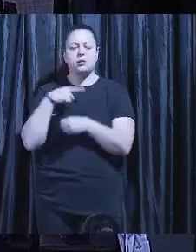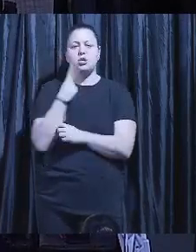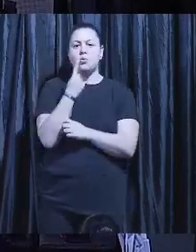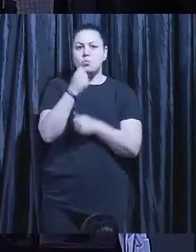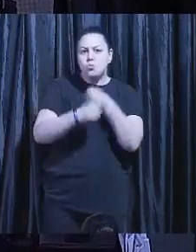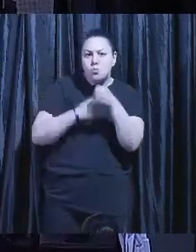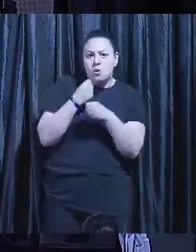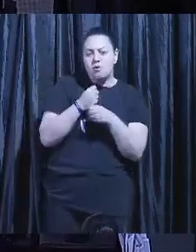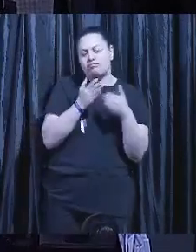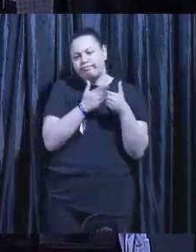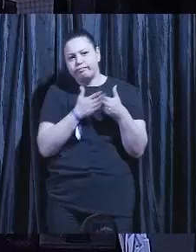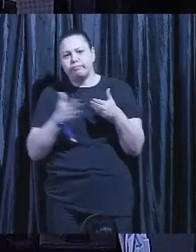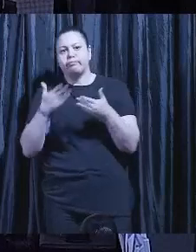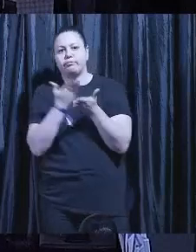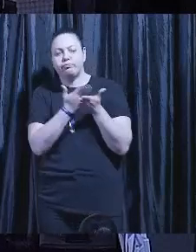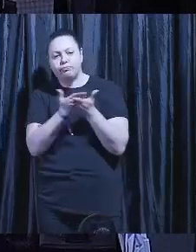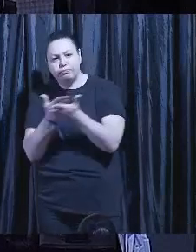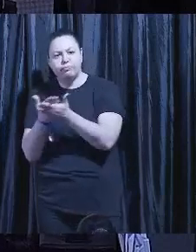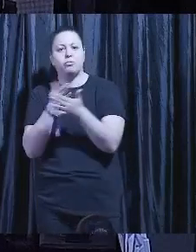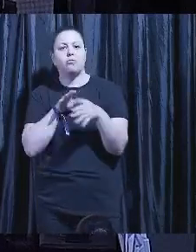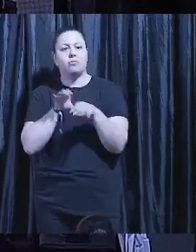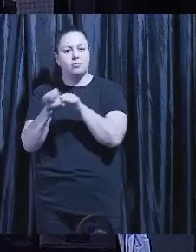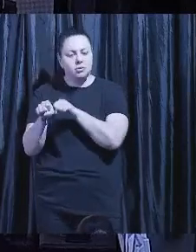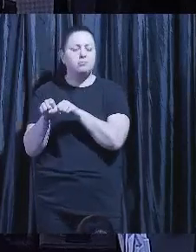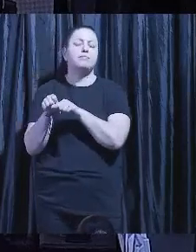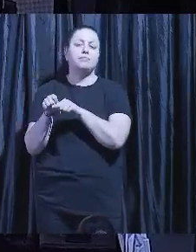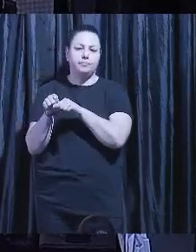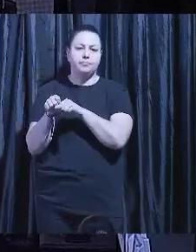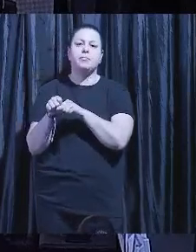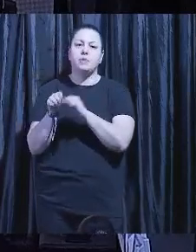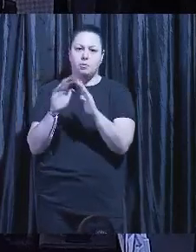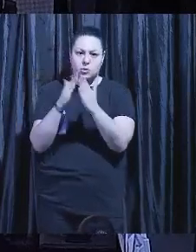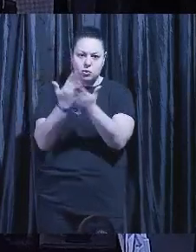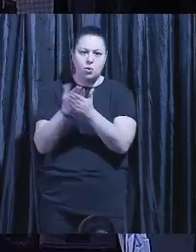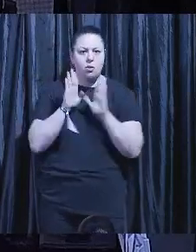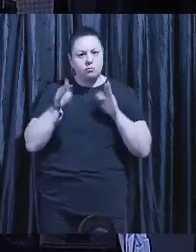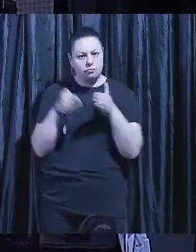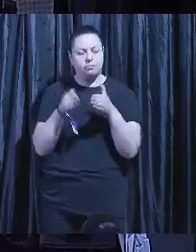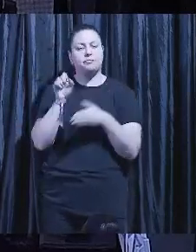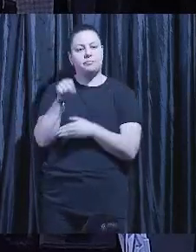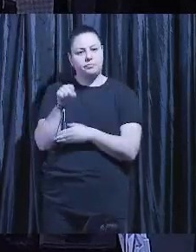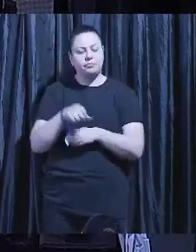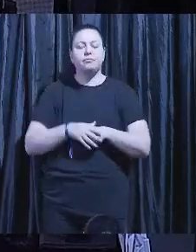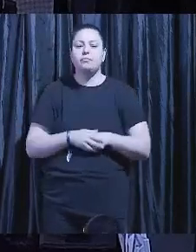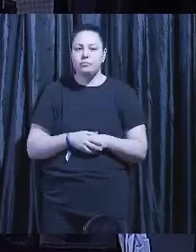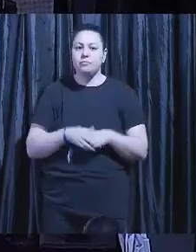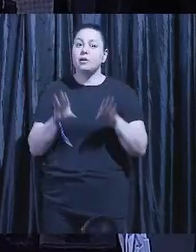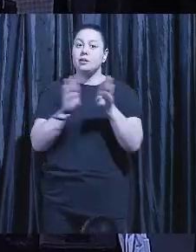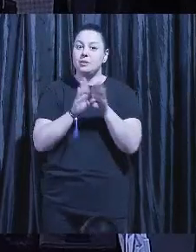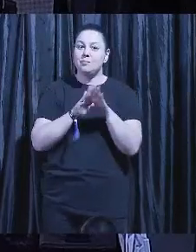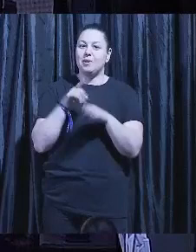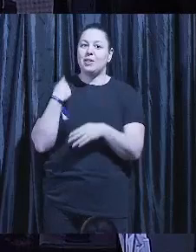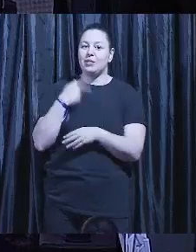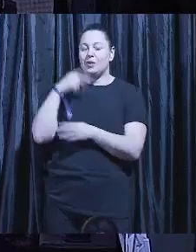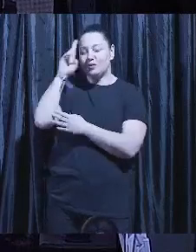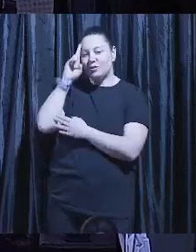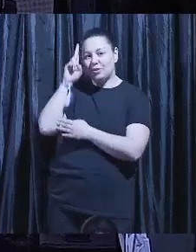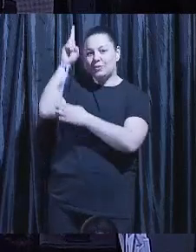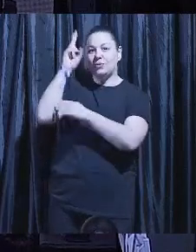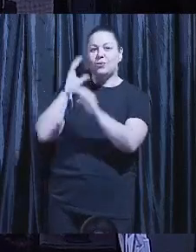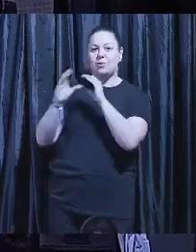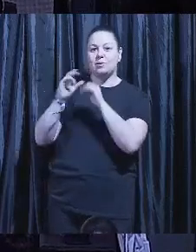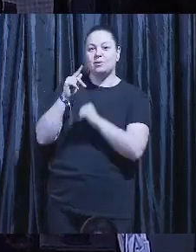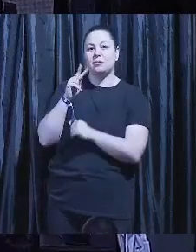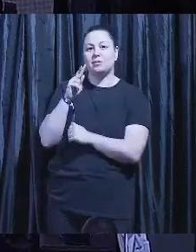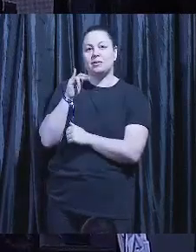formação para formar comunicadores, uma escola de comunicadores de fato. Inclusive, a nossa diretora de comunicação,